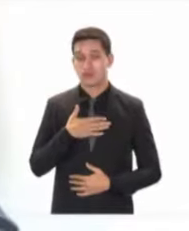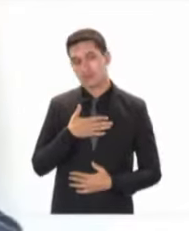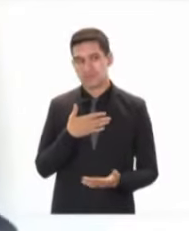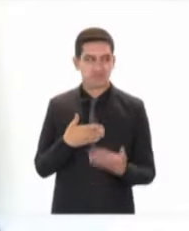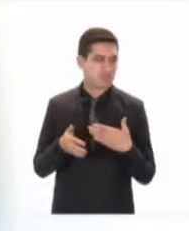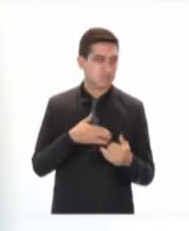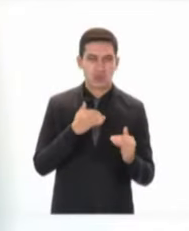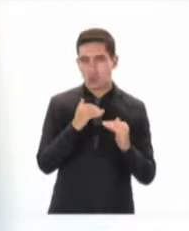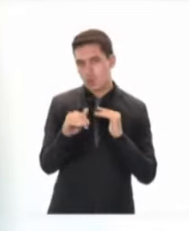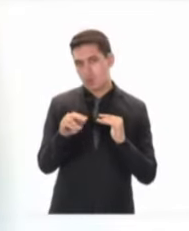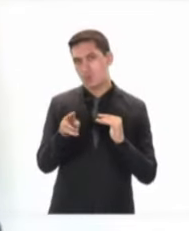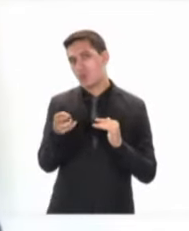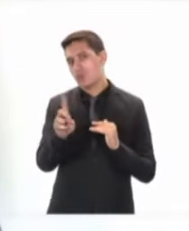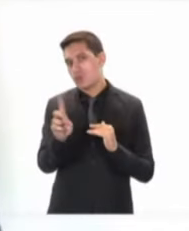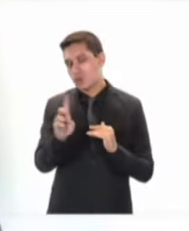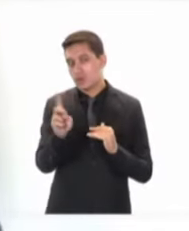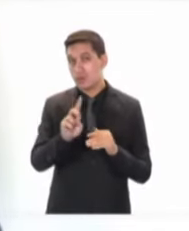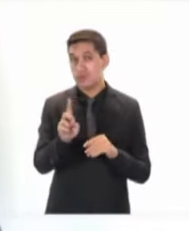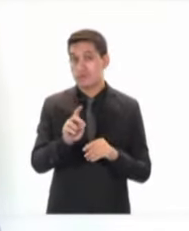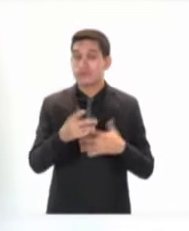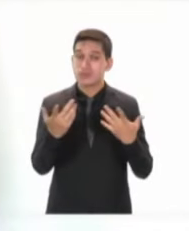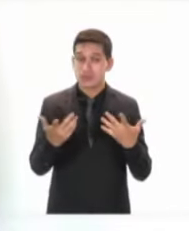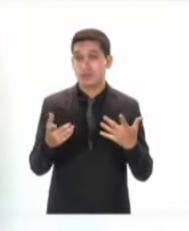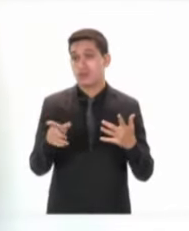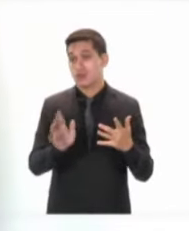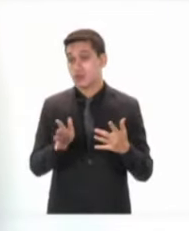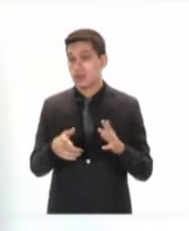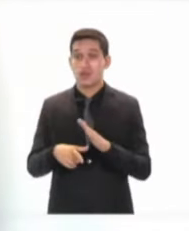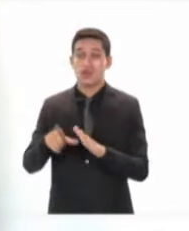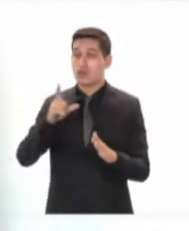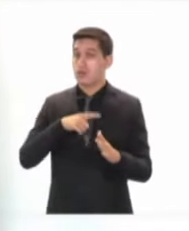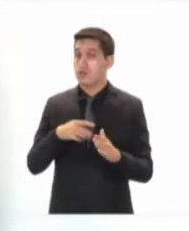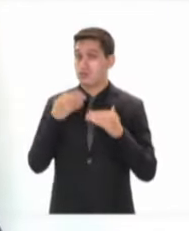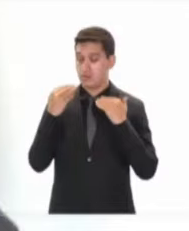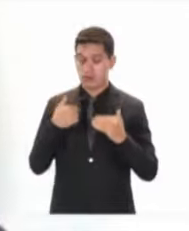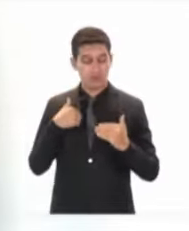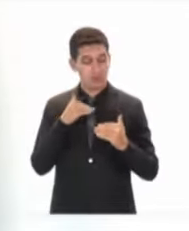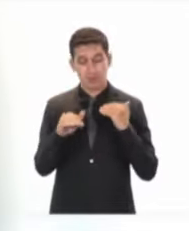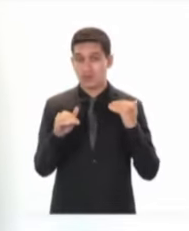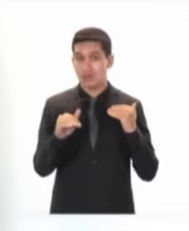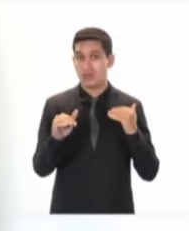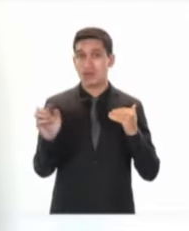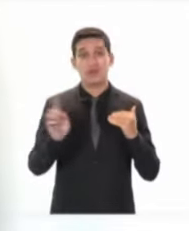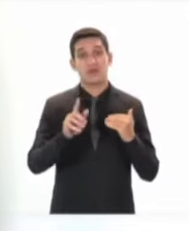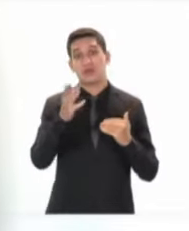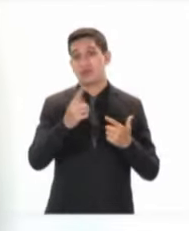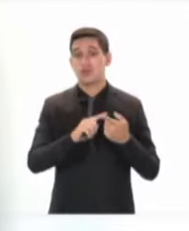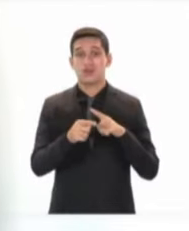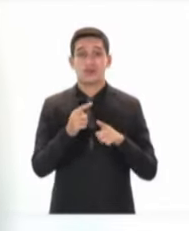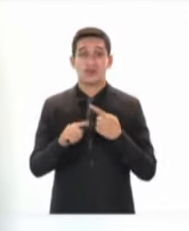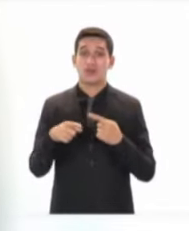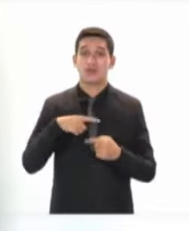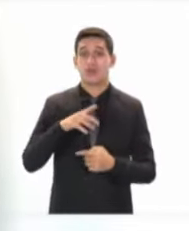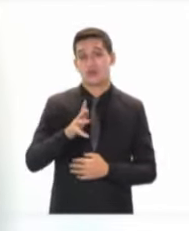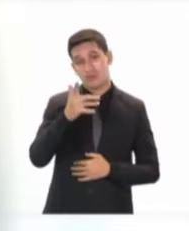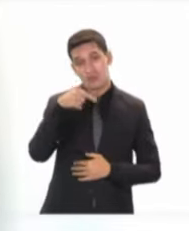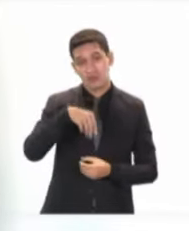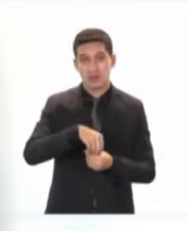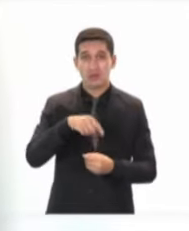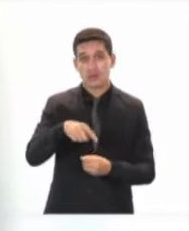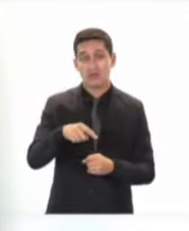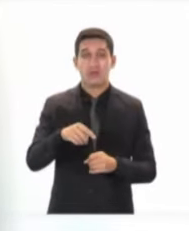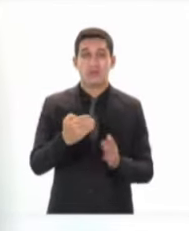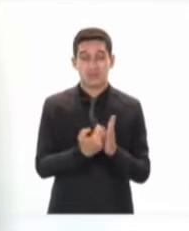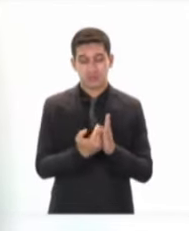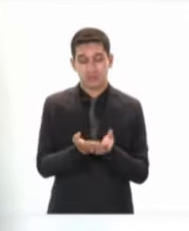concordar ou discordar, e na sessão de terça-feira expus minha discordância, eu acho que não é essa discussão que está sendo feita nesses autos.